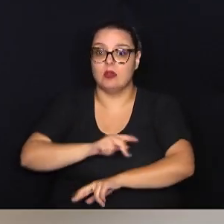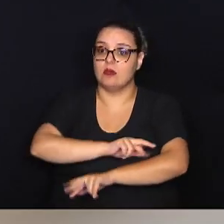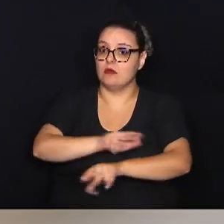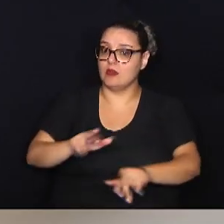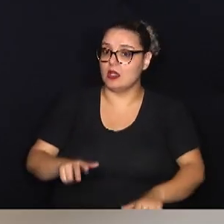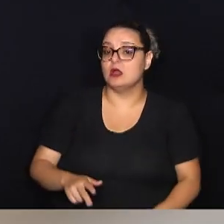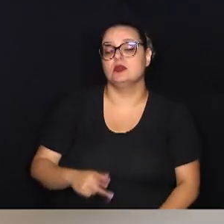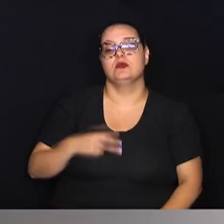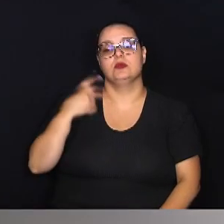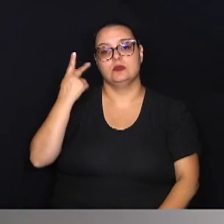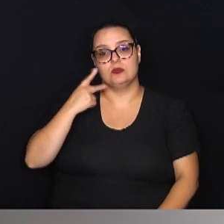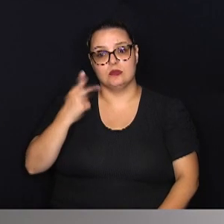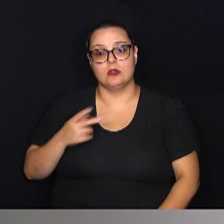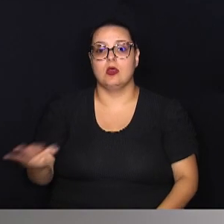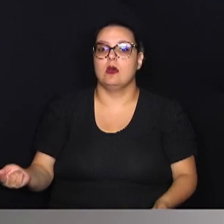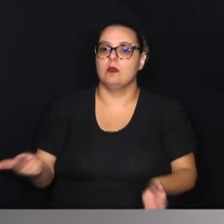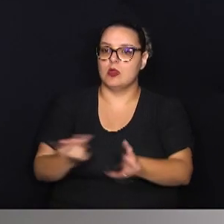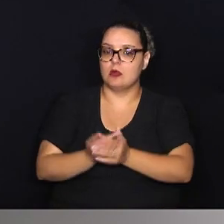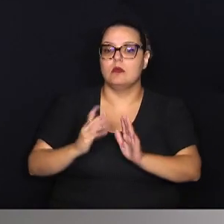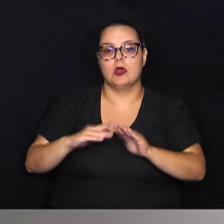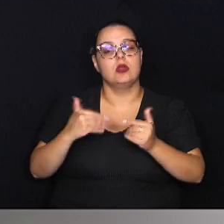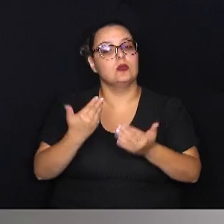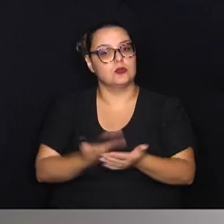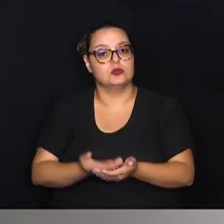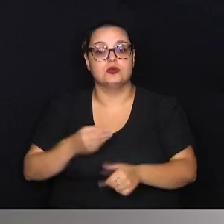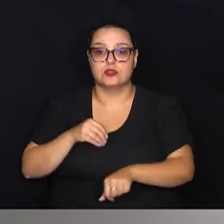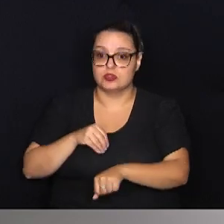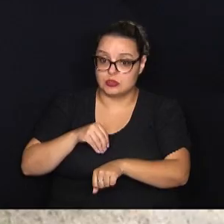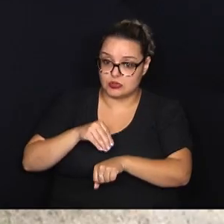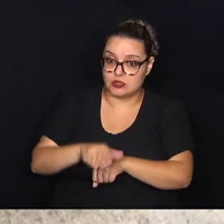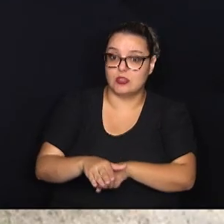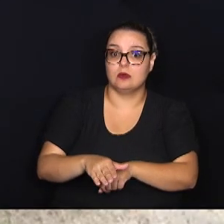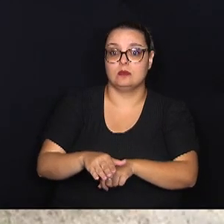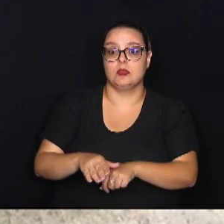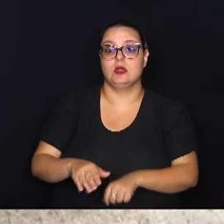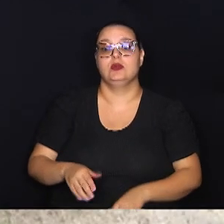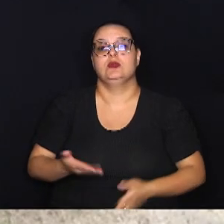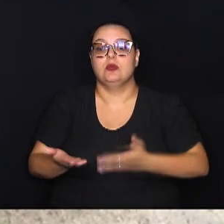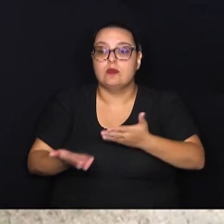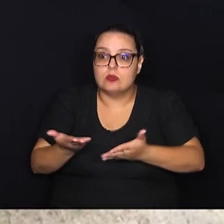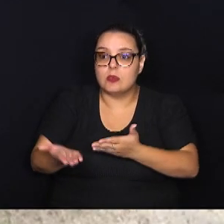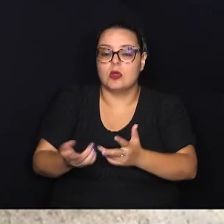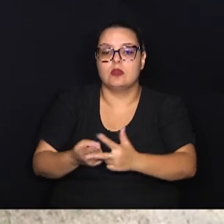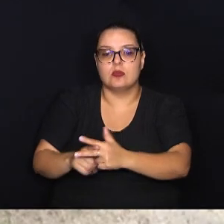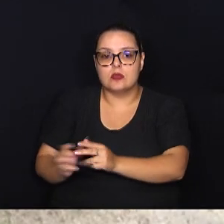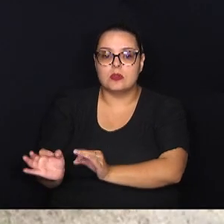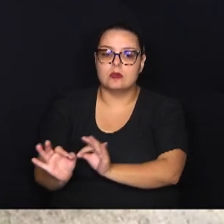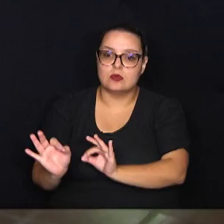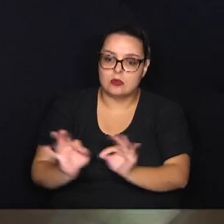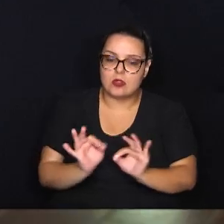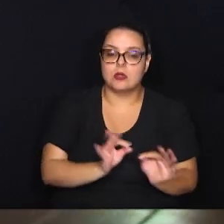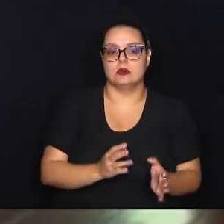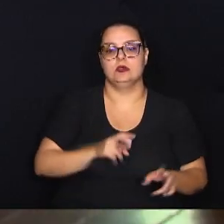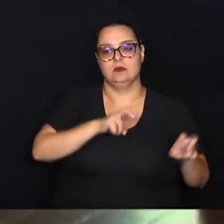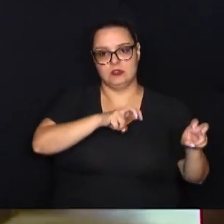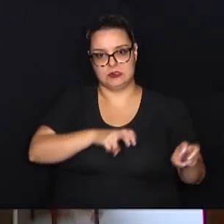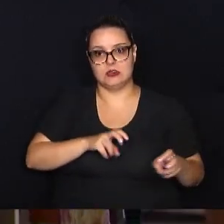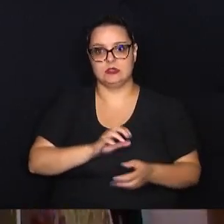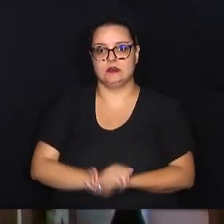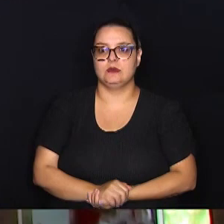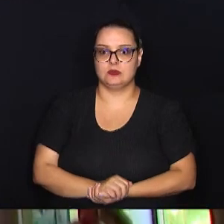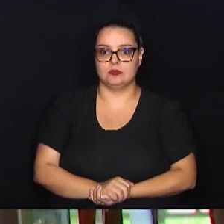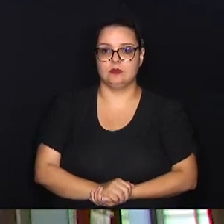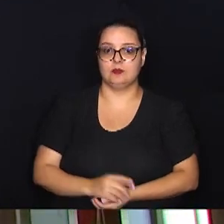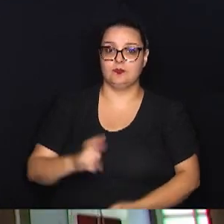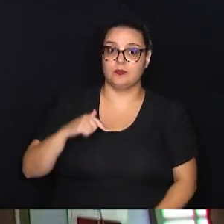parlamentares protocolaram requerimentos e indicações sobre a preservação e a manutenção da fazenda. O